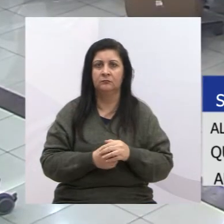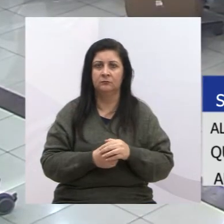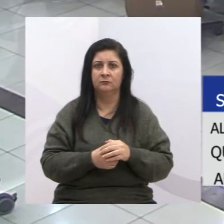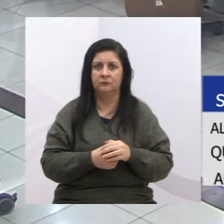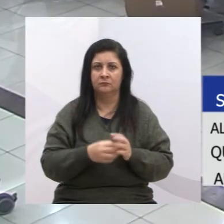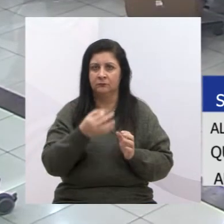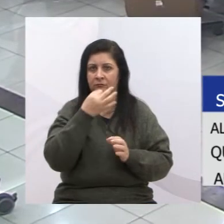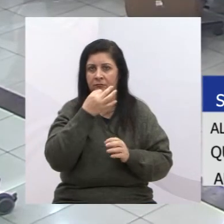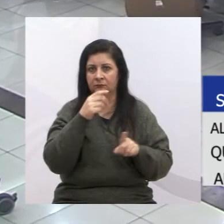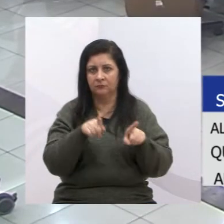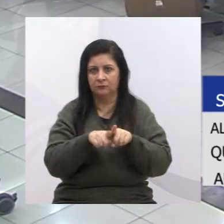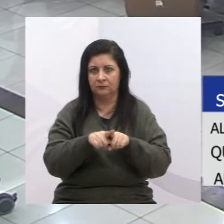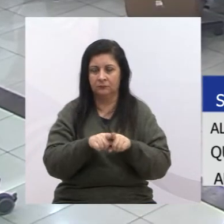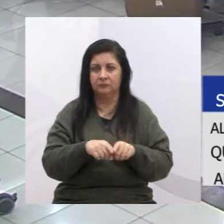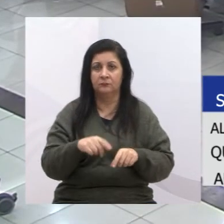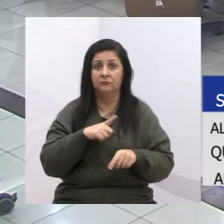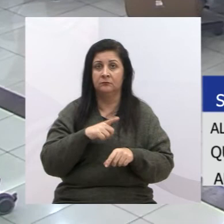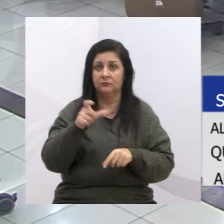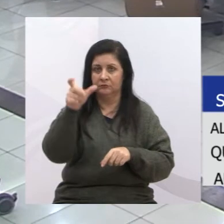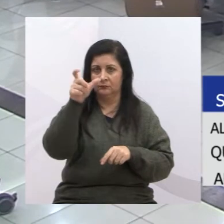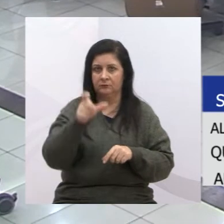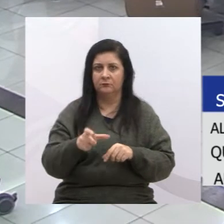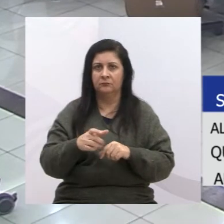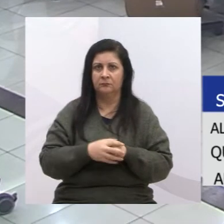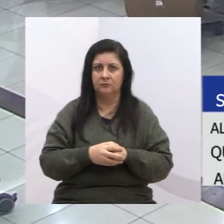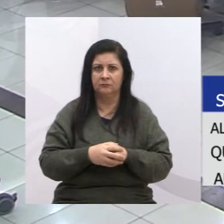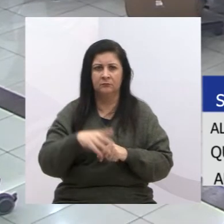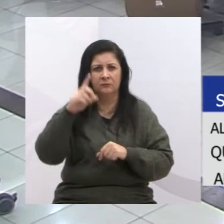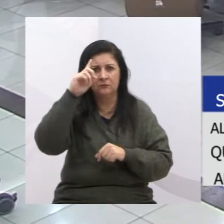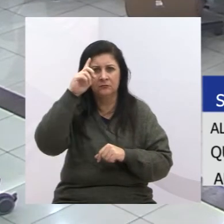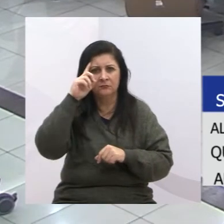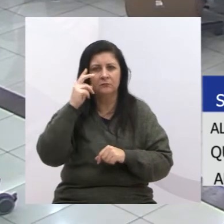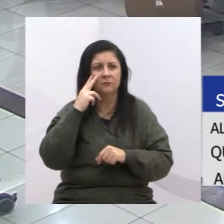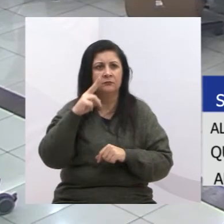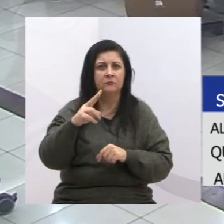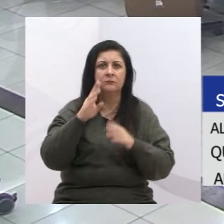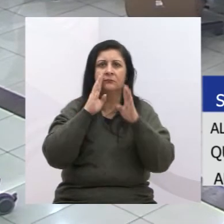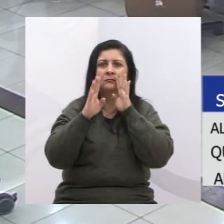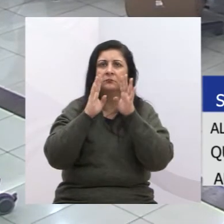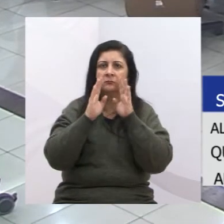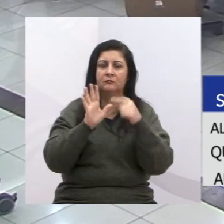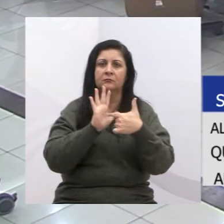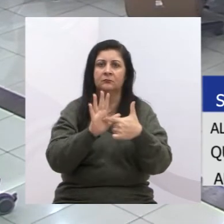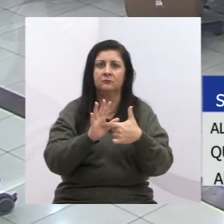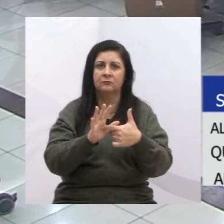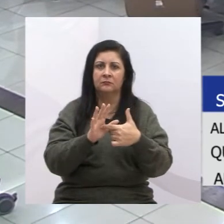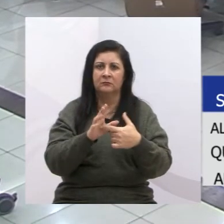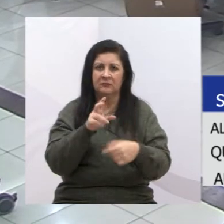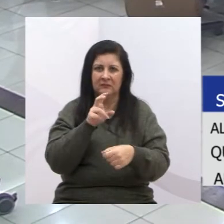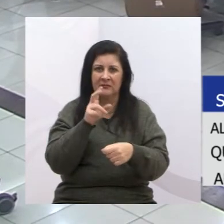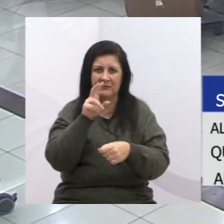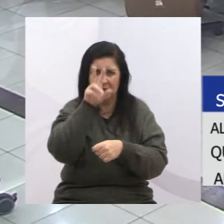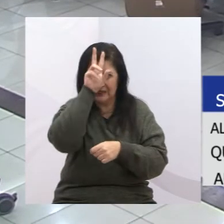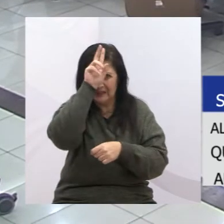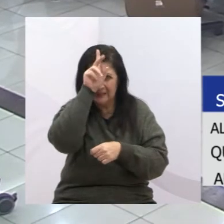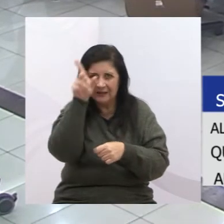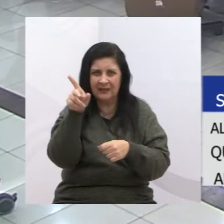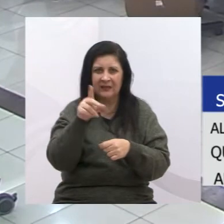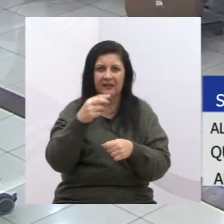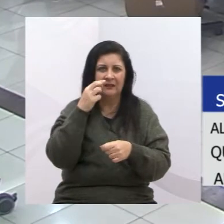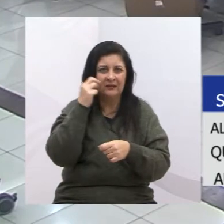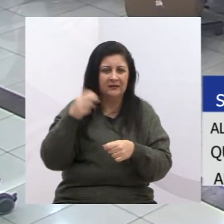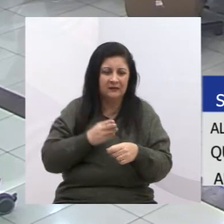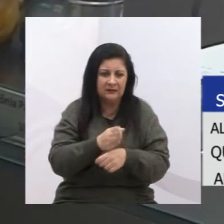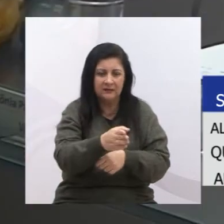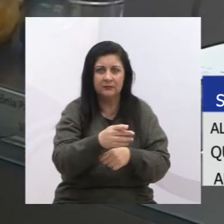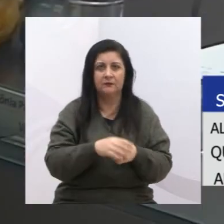também, algumas pessoas, né, você vê praticamente quase todo dia isso no Face, as pessoas postando animais peçonhentos. As pessoas têm